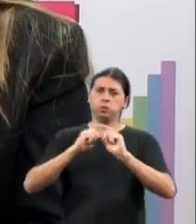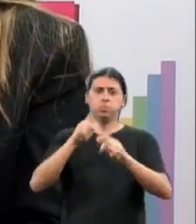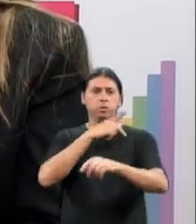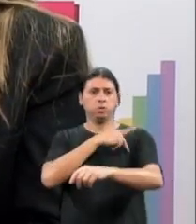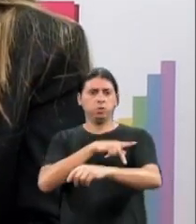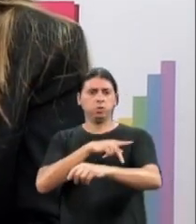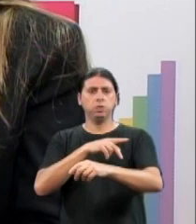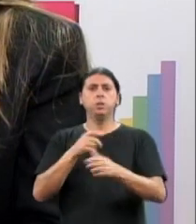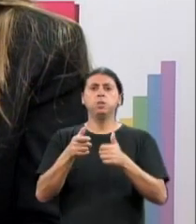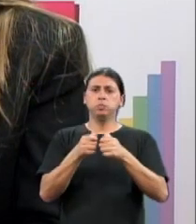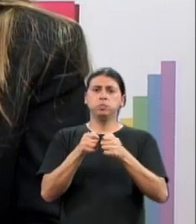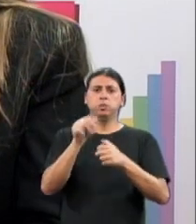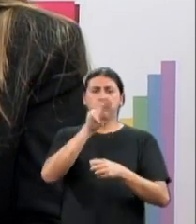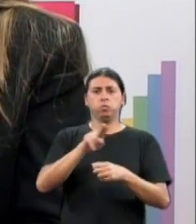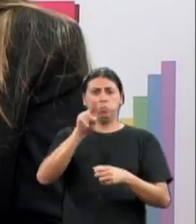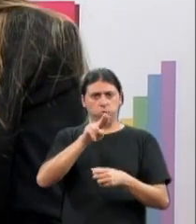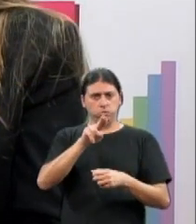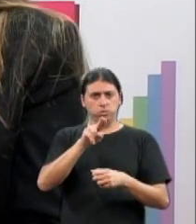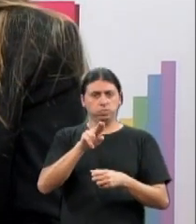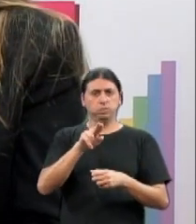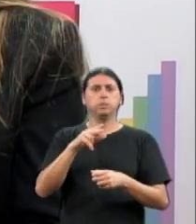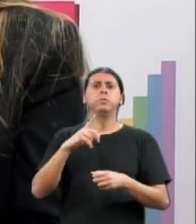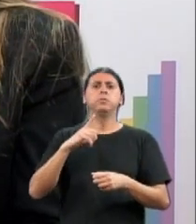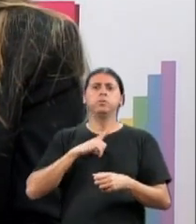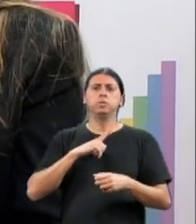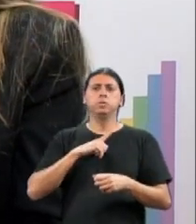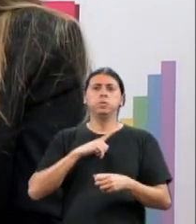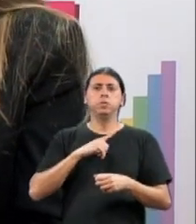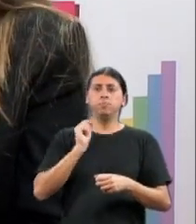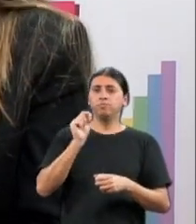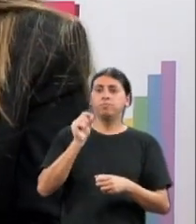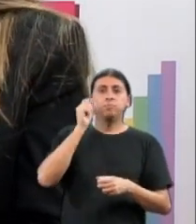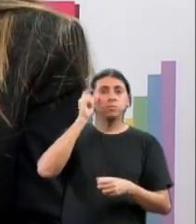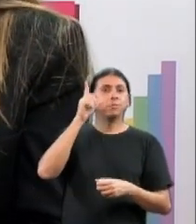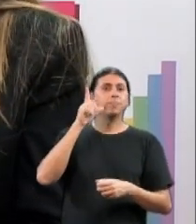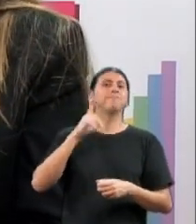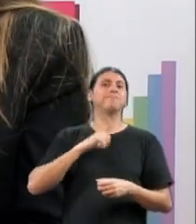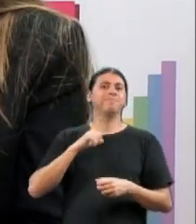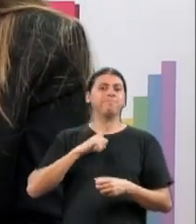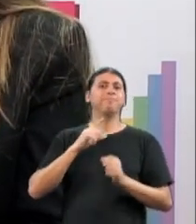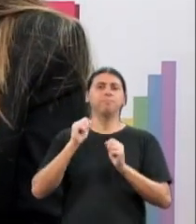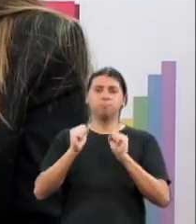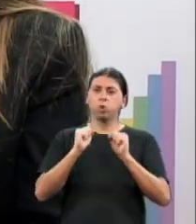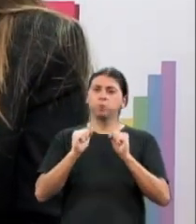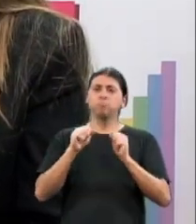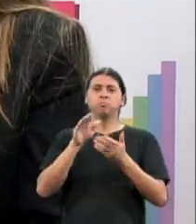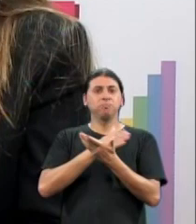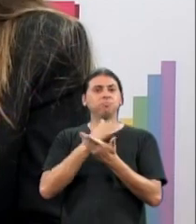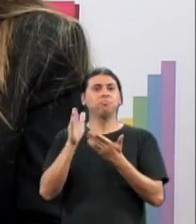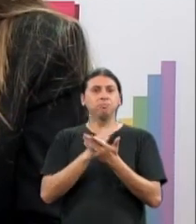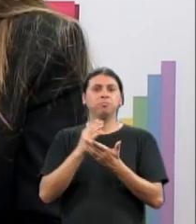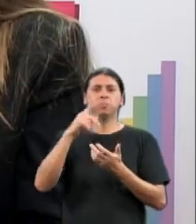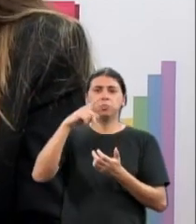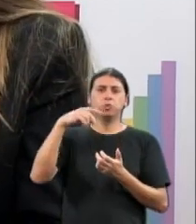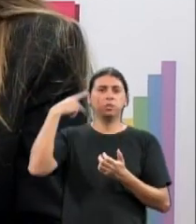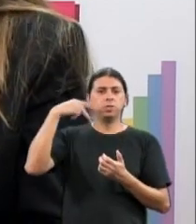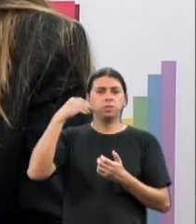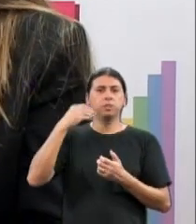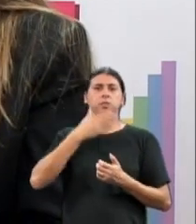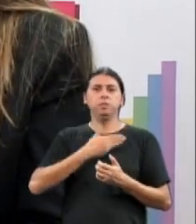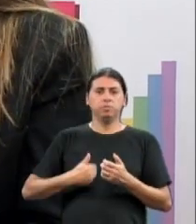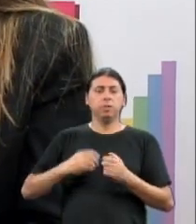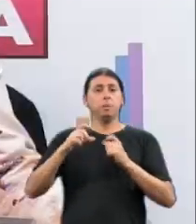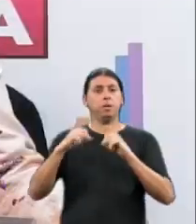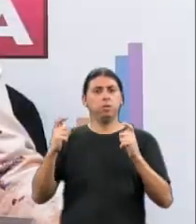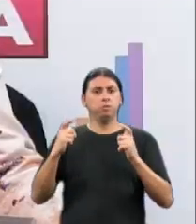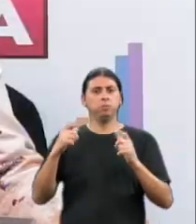desses dispositivos, a chance de que essas políticas, esses programas deem certo é muito maior. Isso